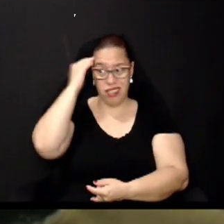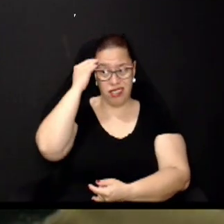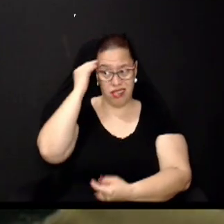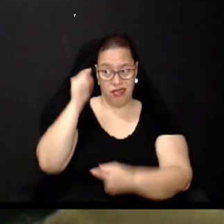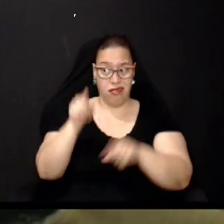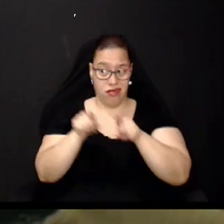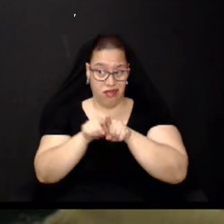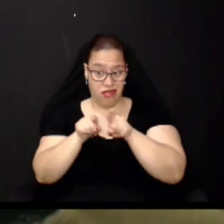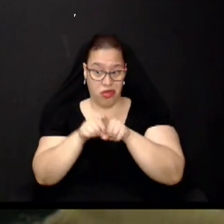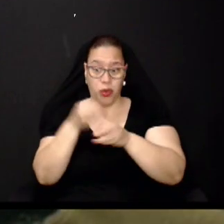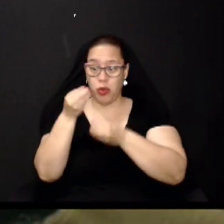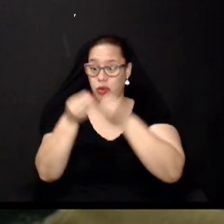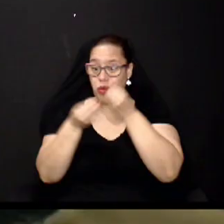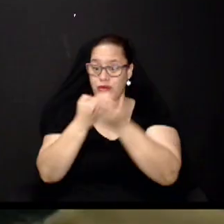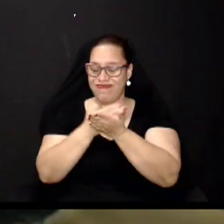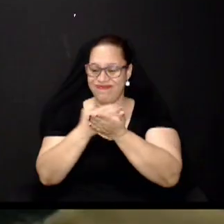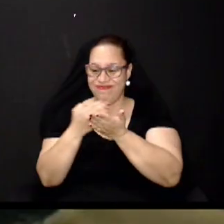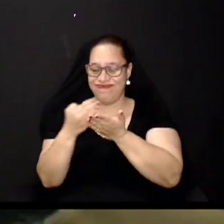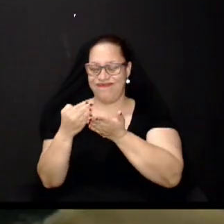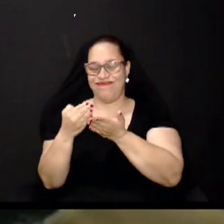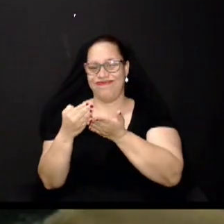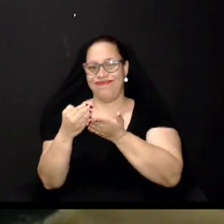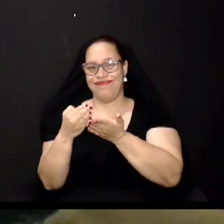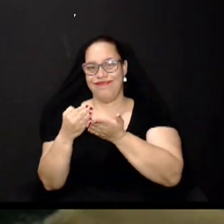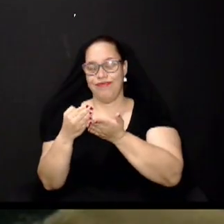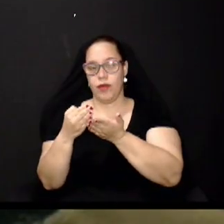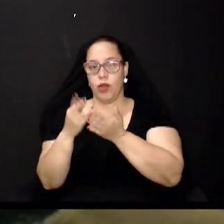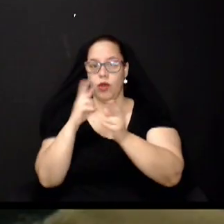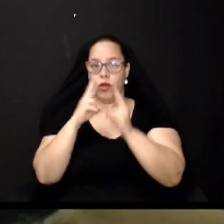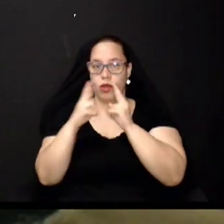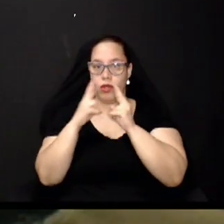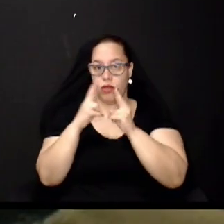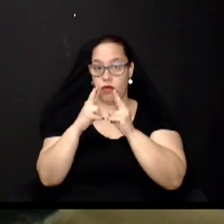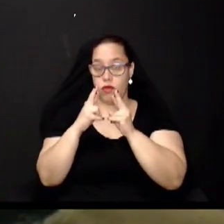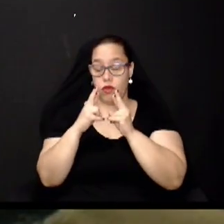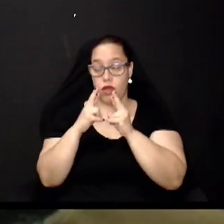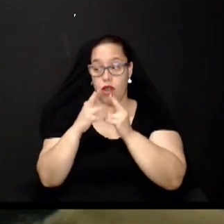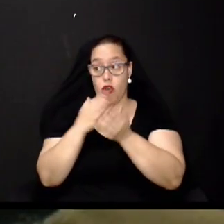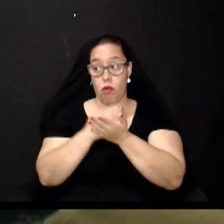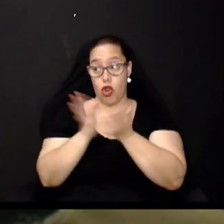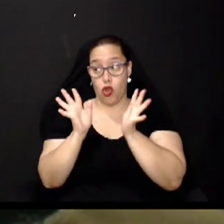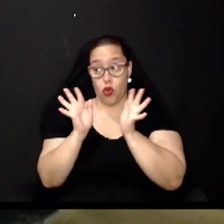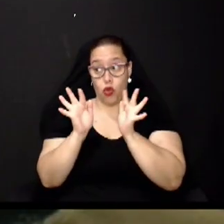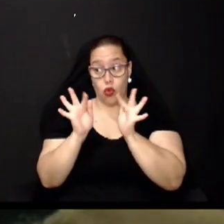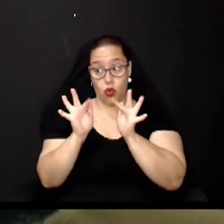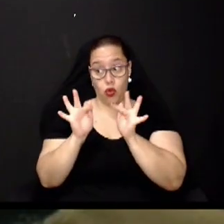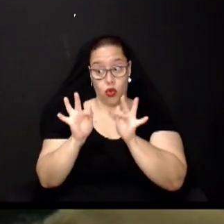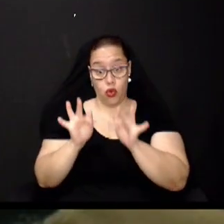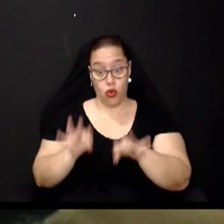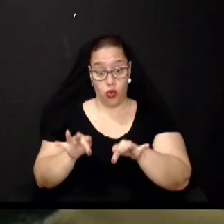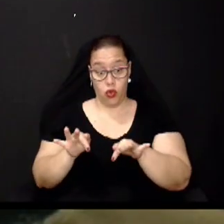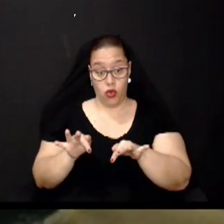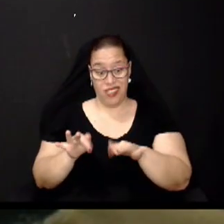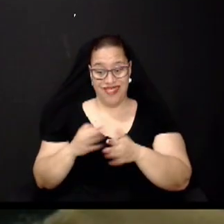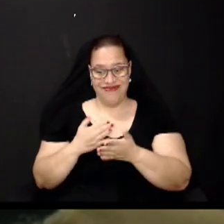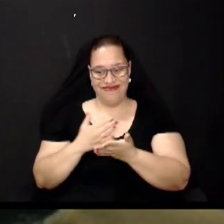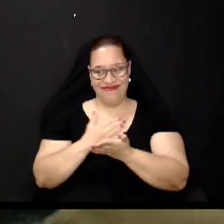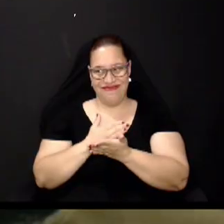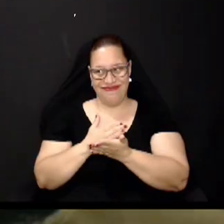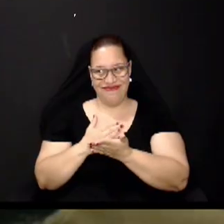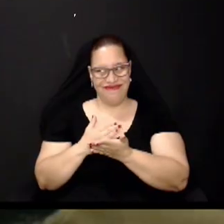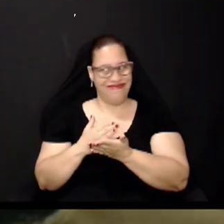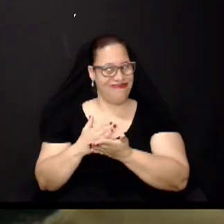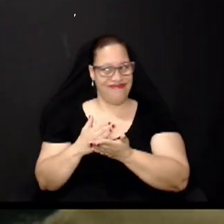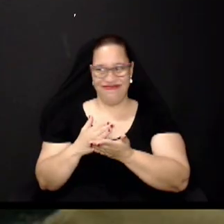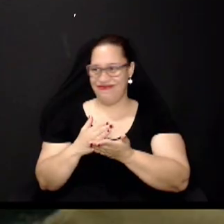isso começa, né? Porque o relacionamento, se ele terminou, ele começou. E se ele terminou dessa forma, ele também pode não ter começado de uma